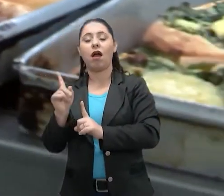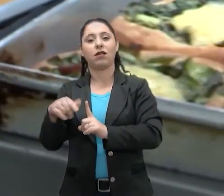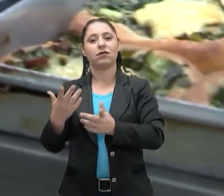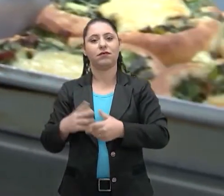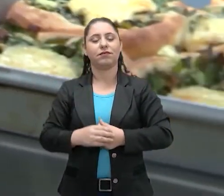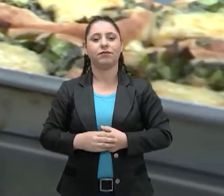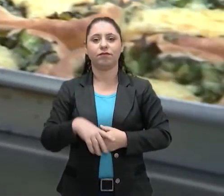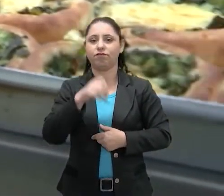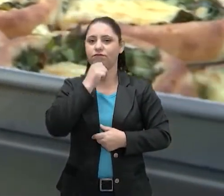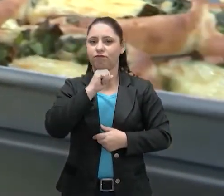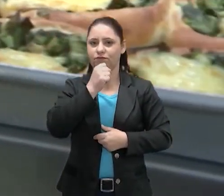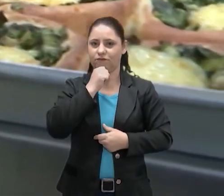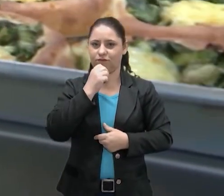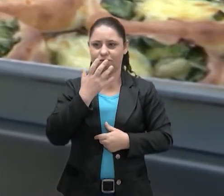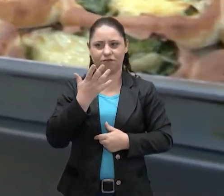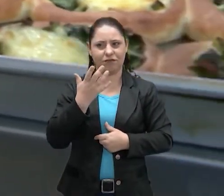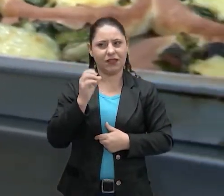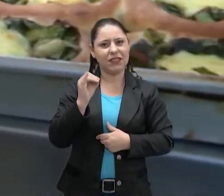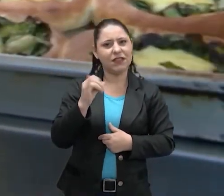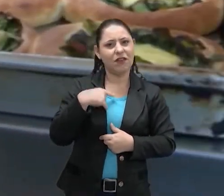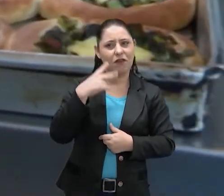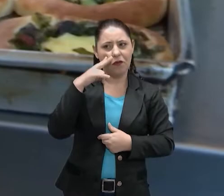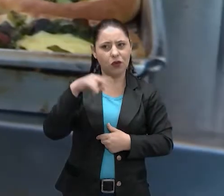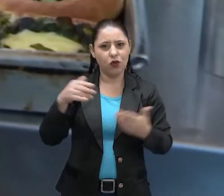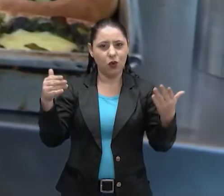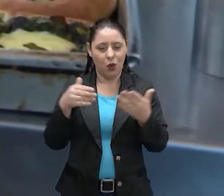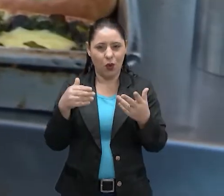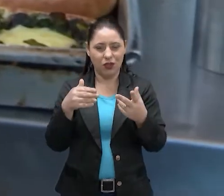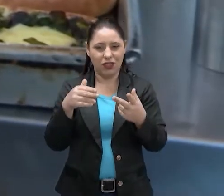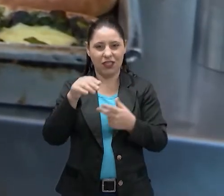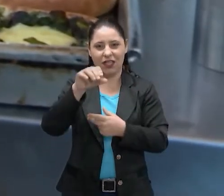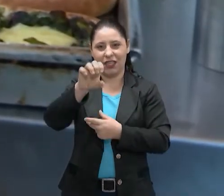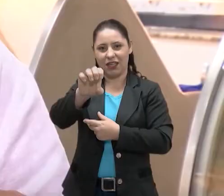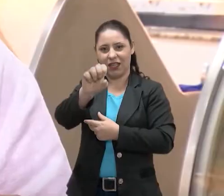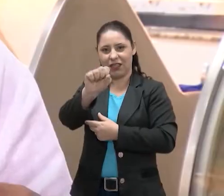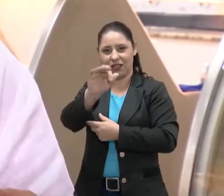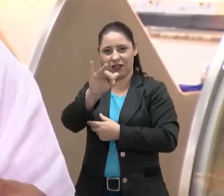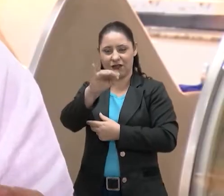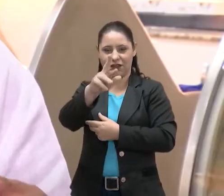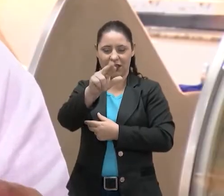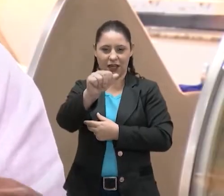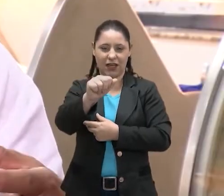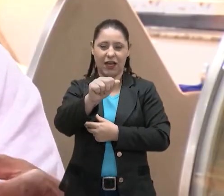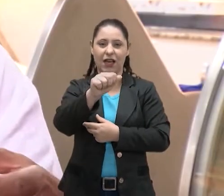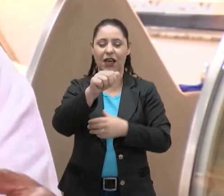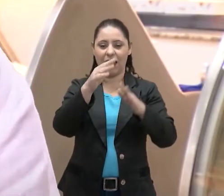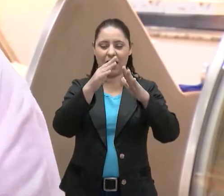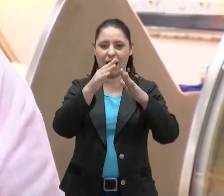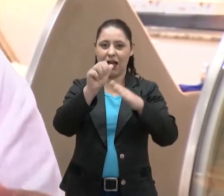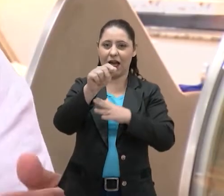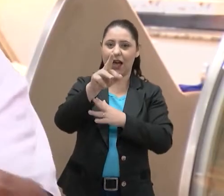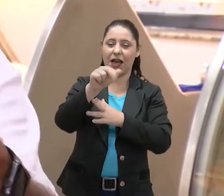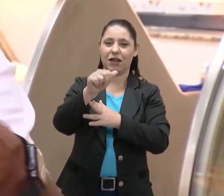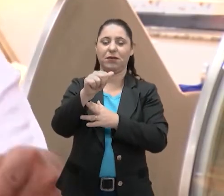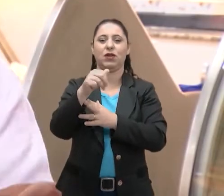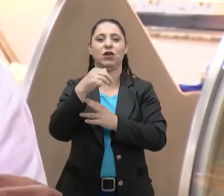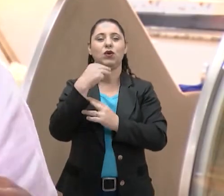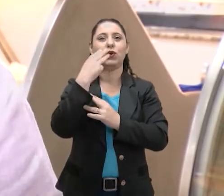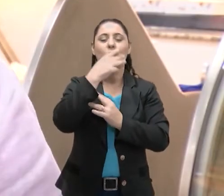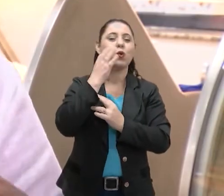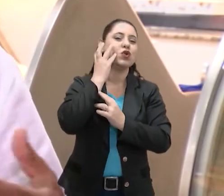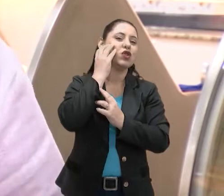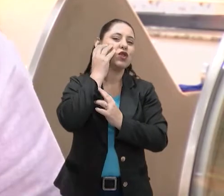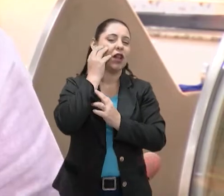né? É meu avô que não queria, eu acho que se ele visse as esfirras árabes com